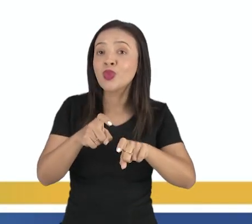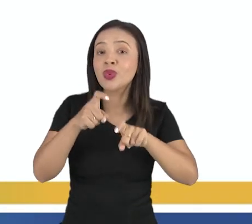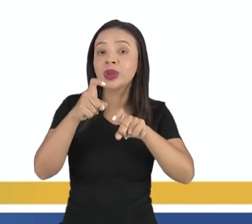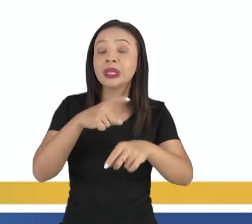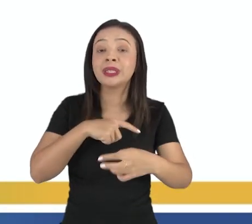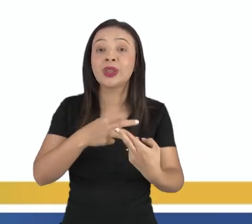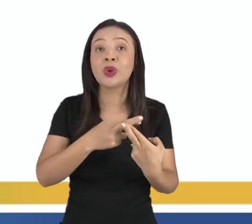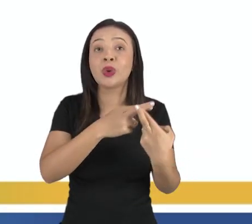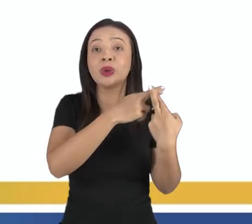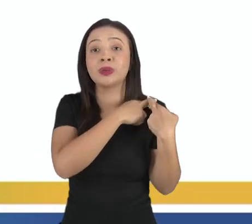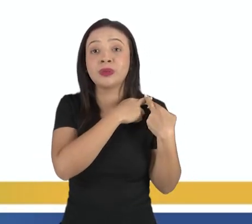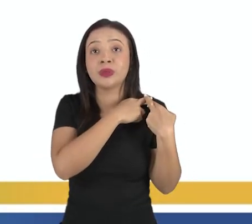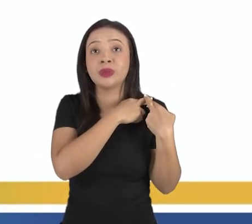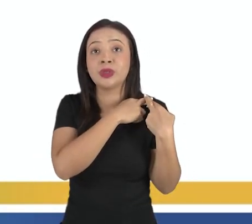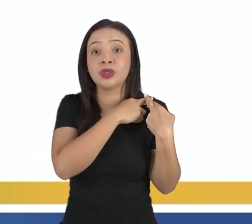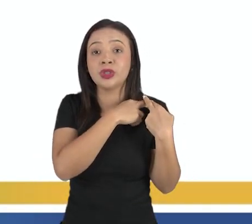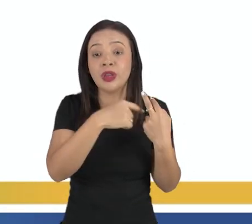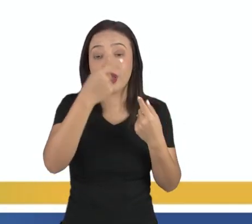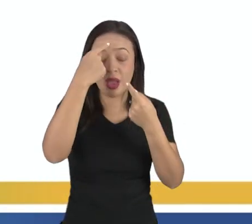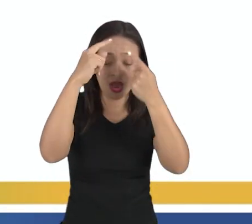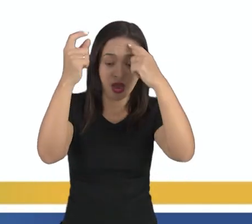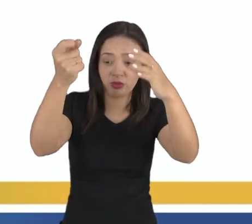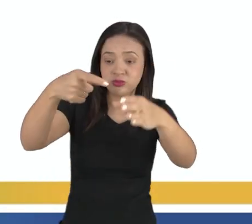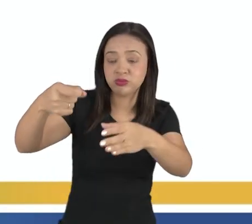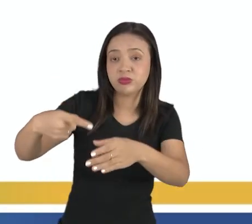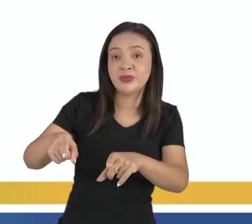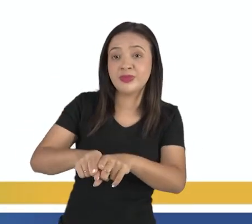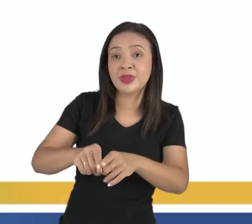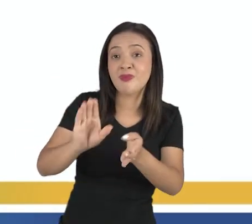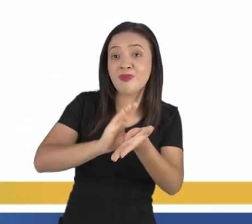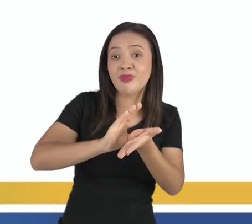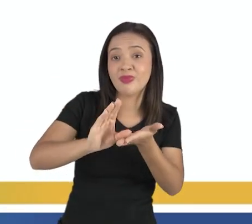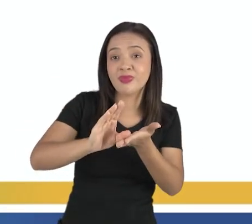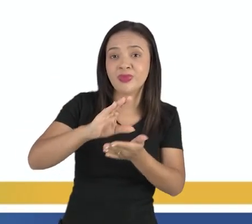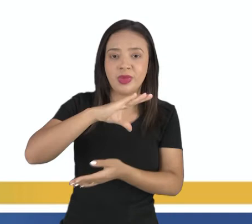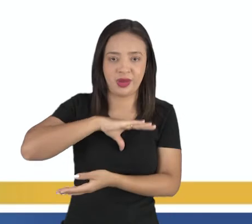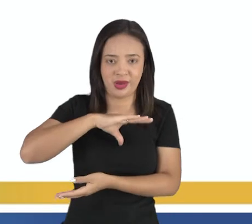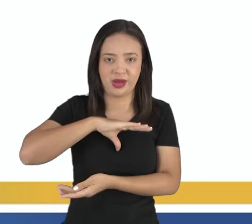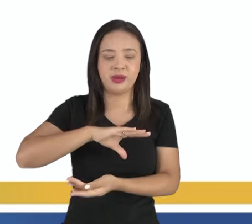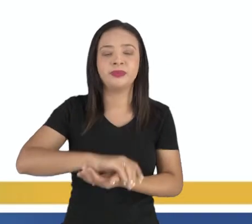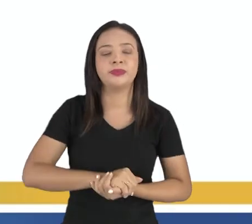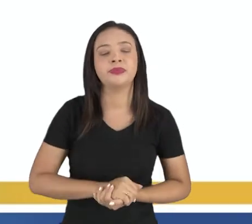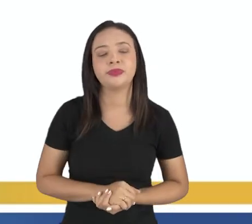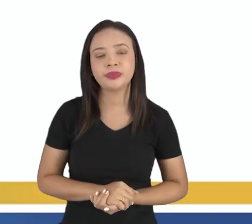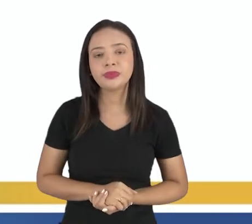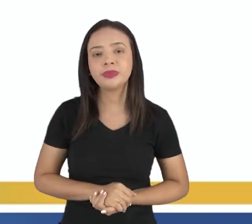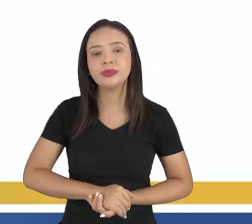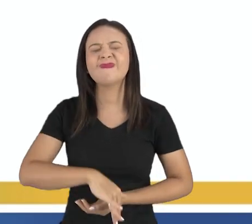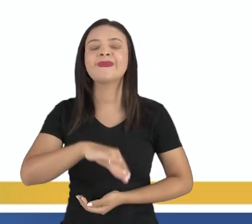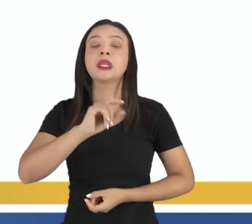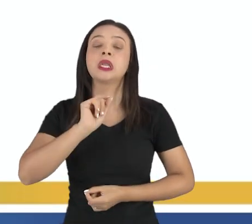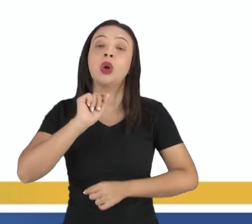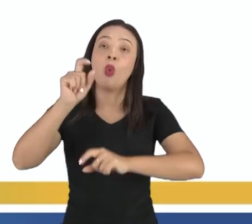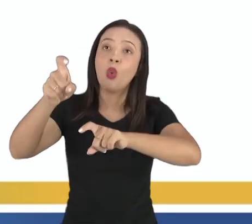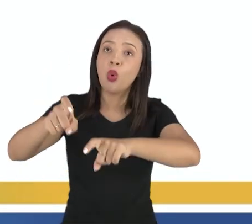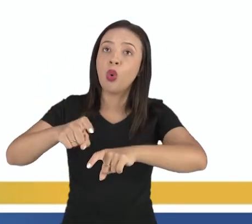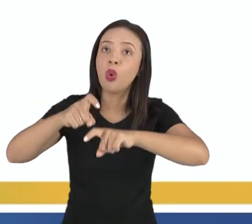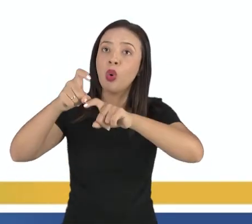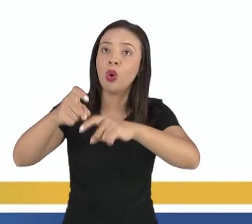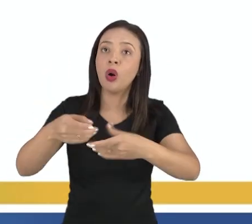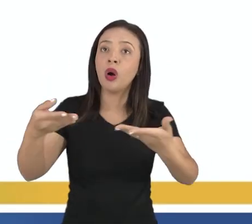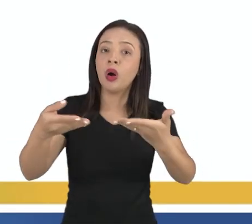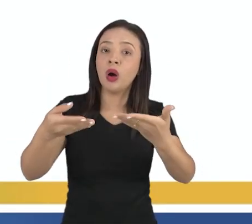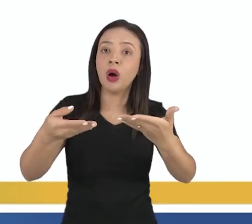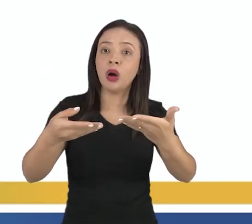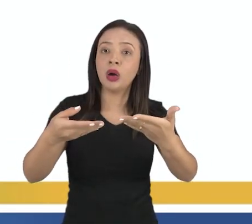é responsável por produtos agrícolas e investimento para a cidade. Aí o campo é responsável